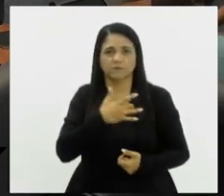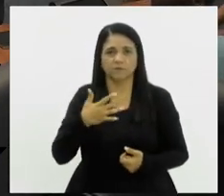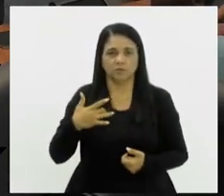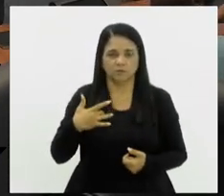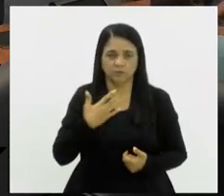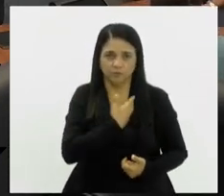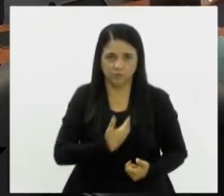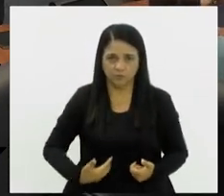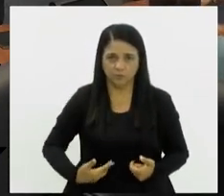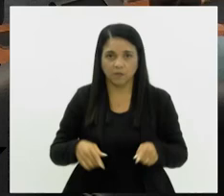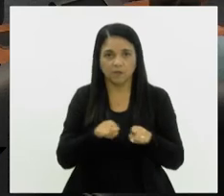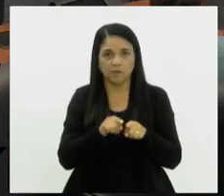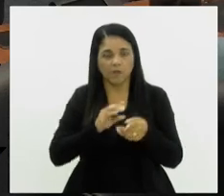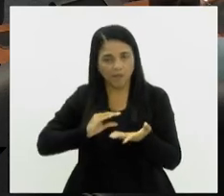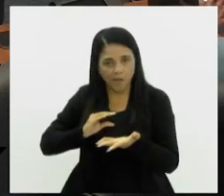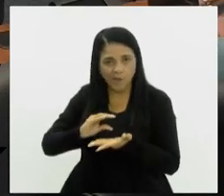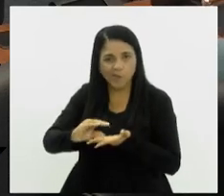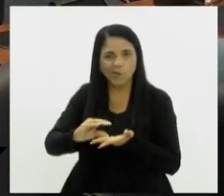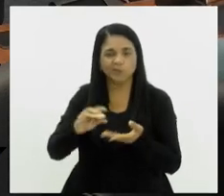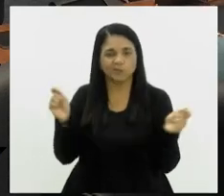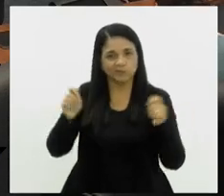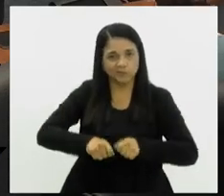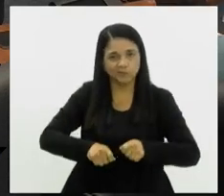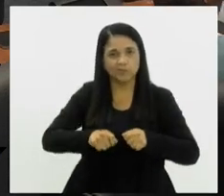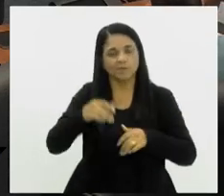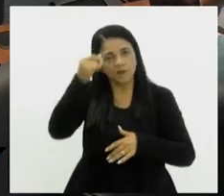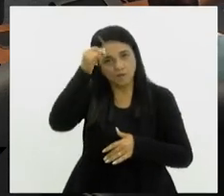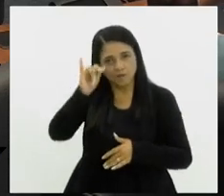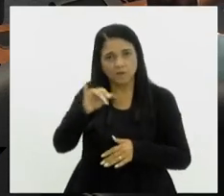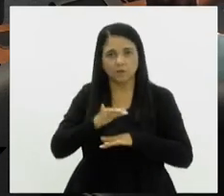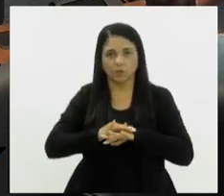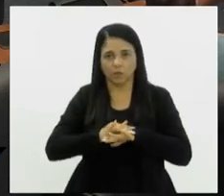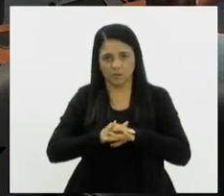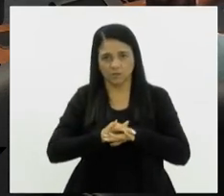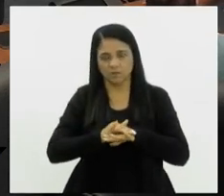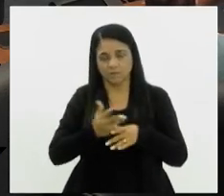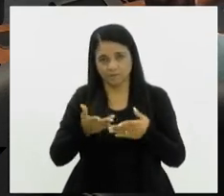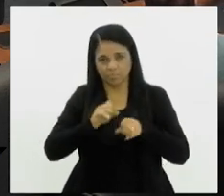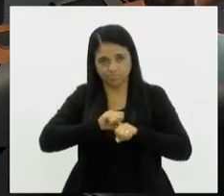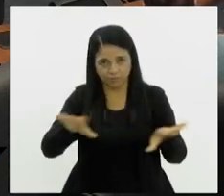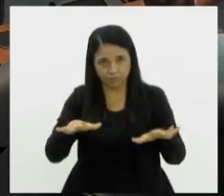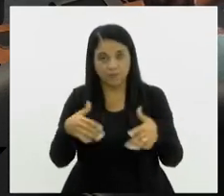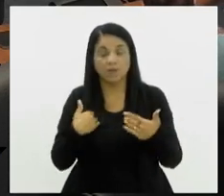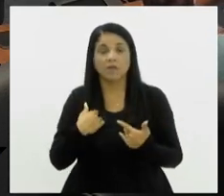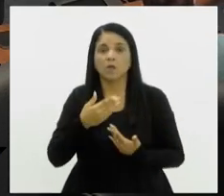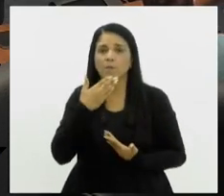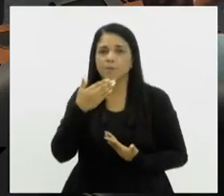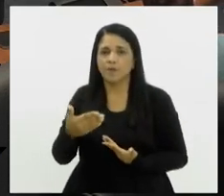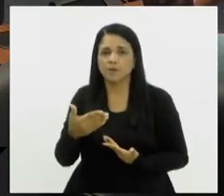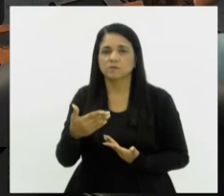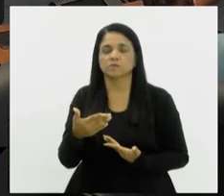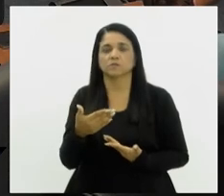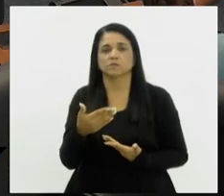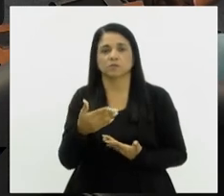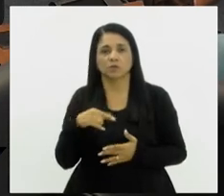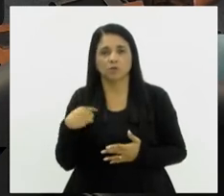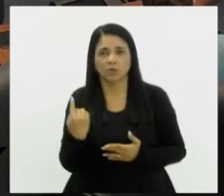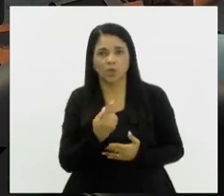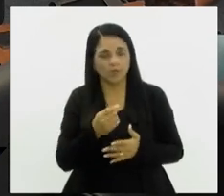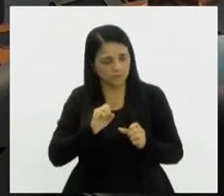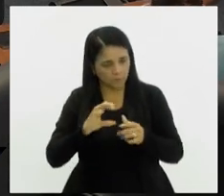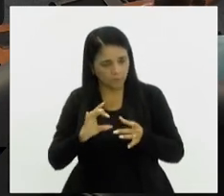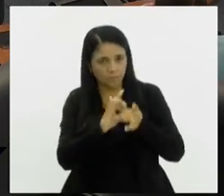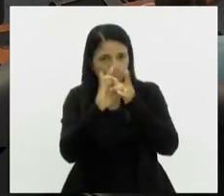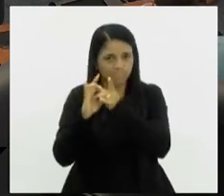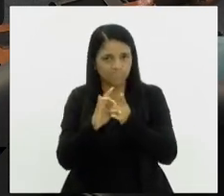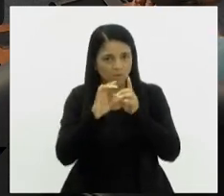e assegure recursos suficientes para a prevenção dessas doenças. Eu faço um apelo para que nós unamos forças,